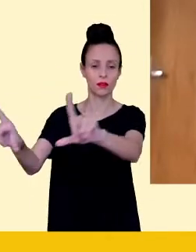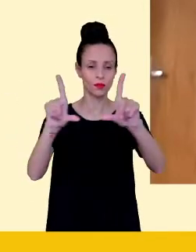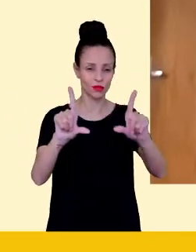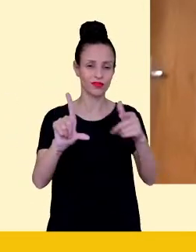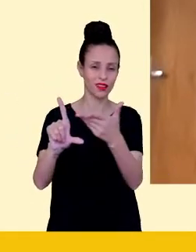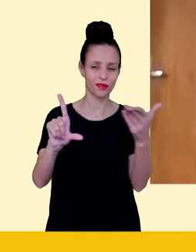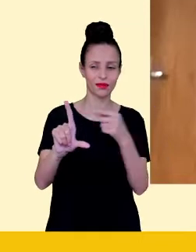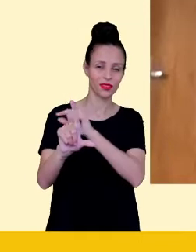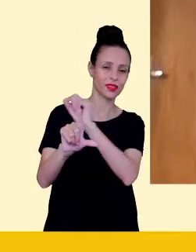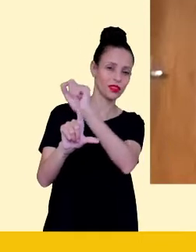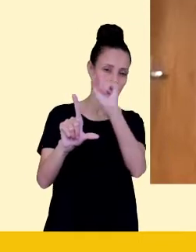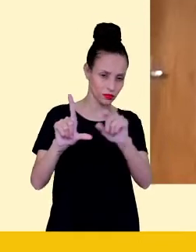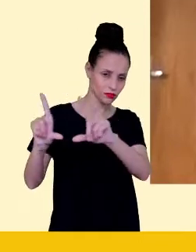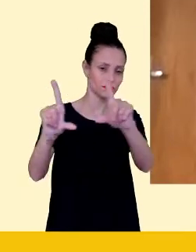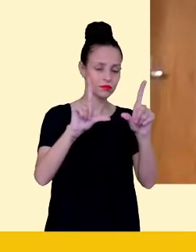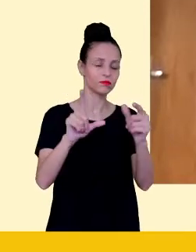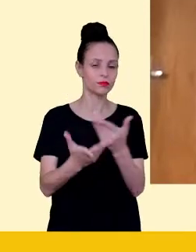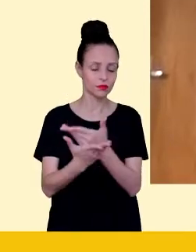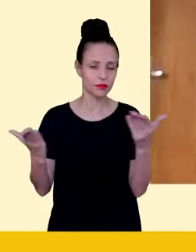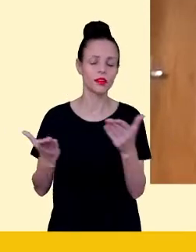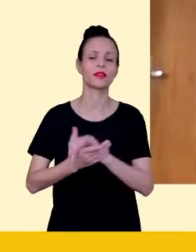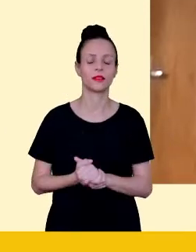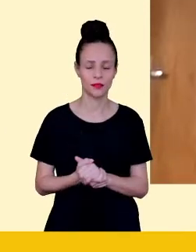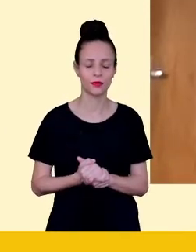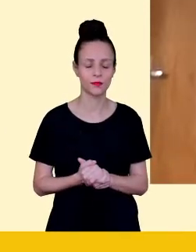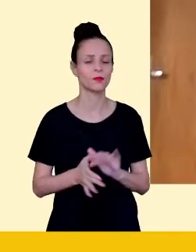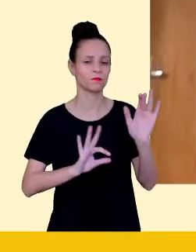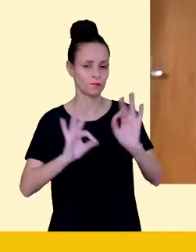tentar restituir essa imagem a eles, né? Então a gente, enfim,